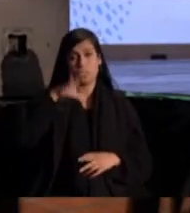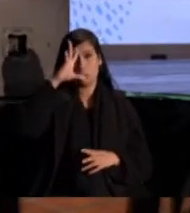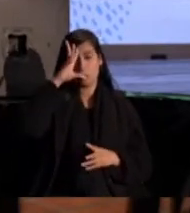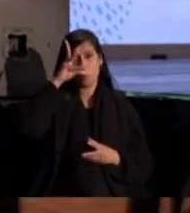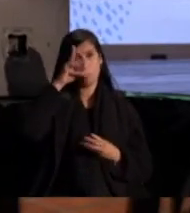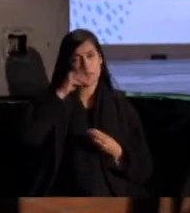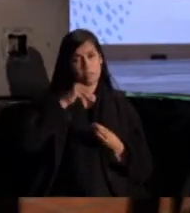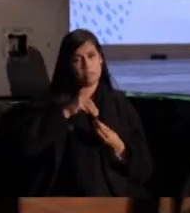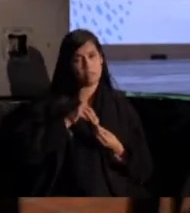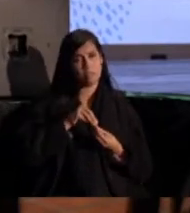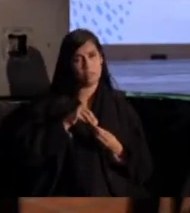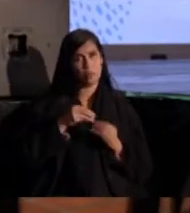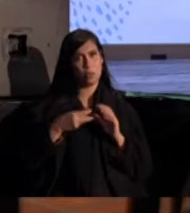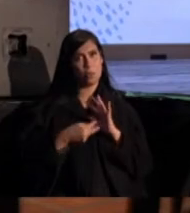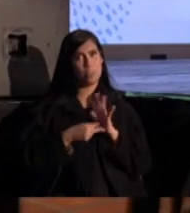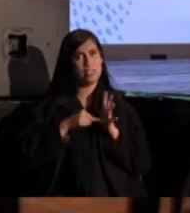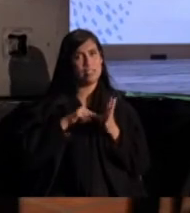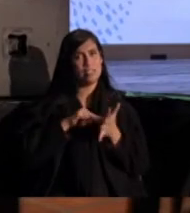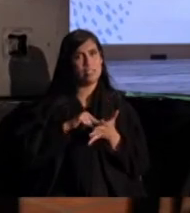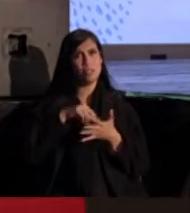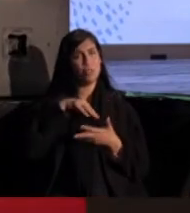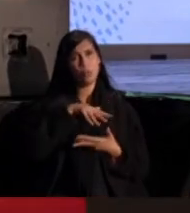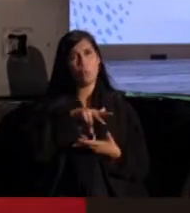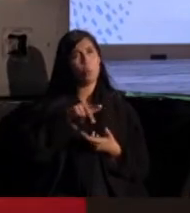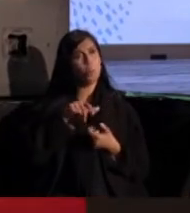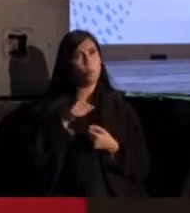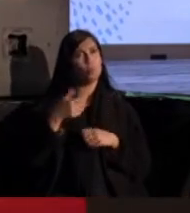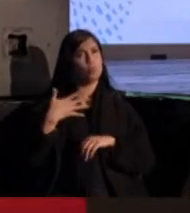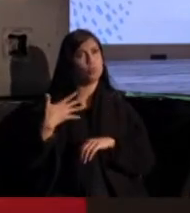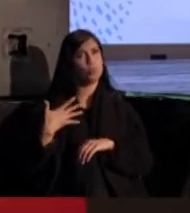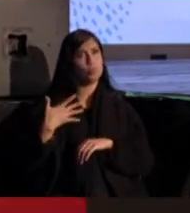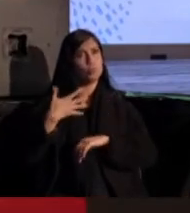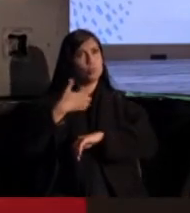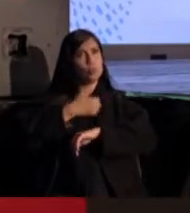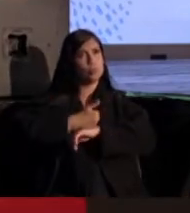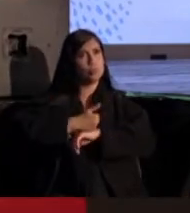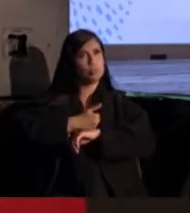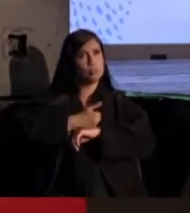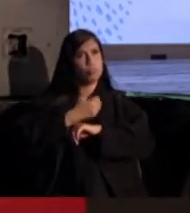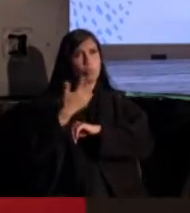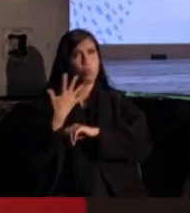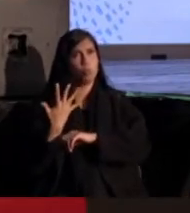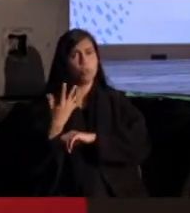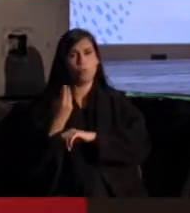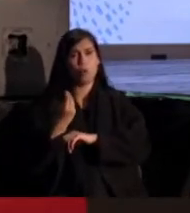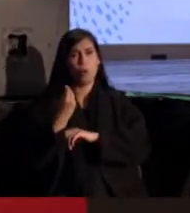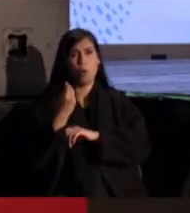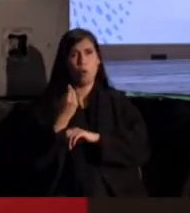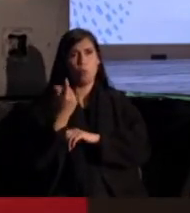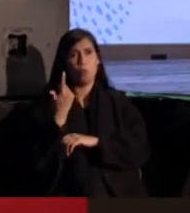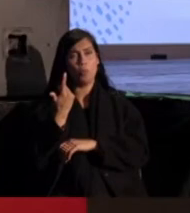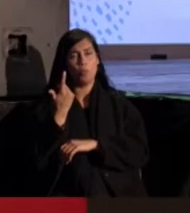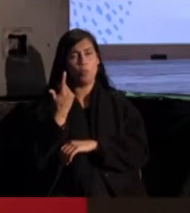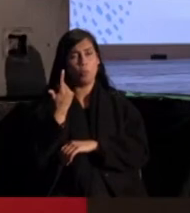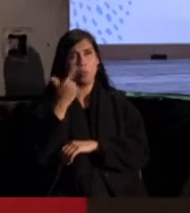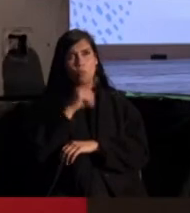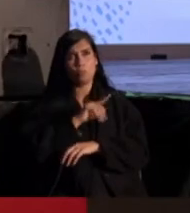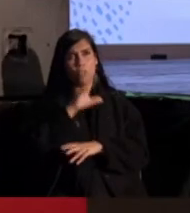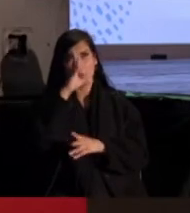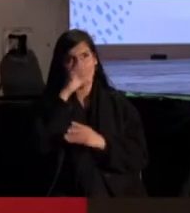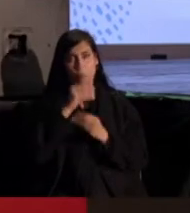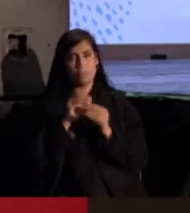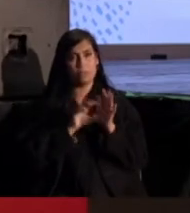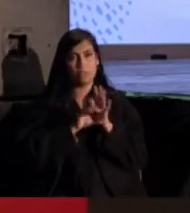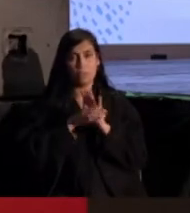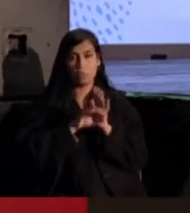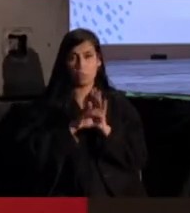um Estado colonizado, um Estado colonizador. Eu acho que esta é uma dimensão que se coloca como quase que